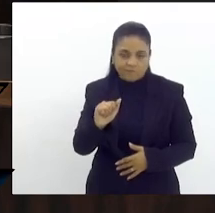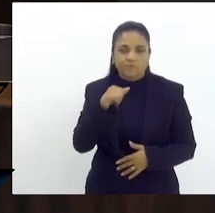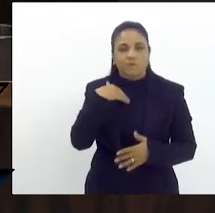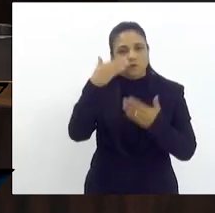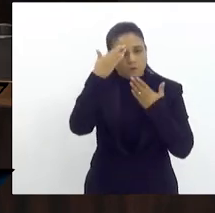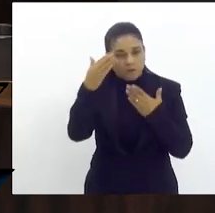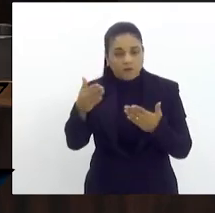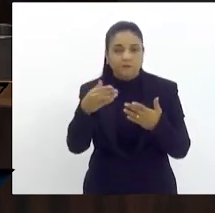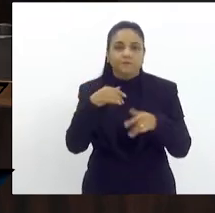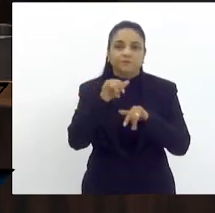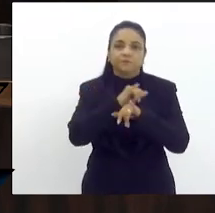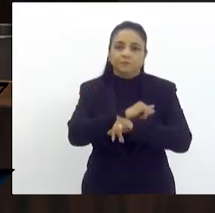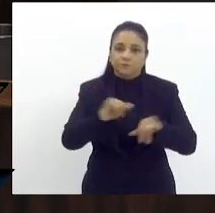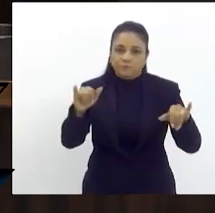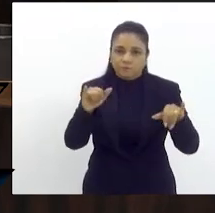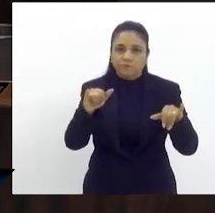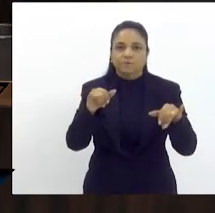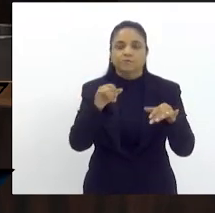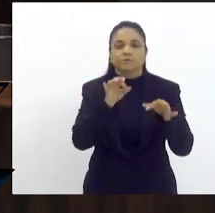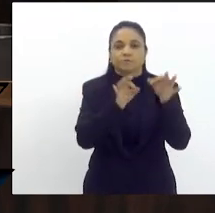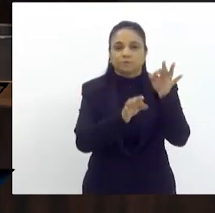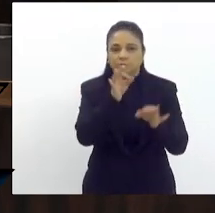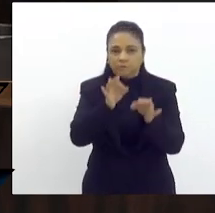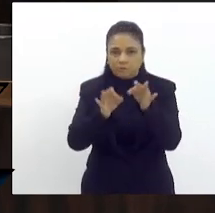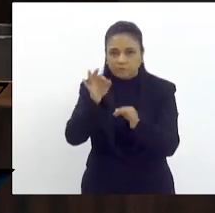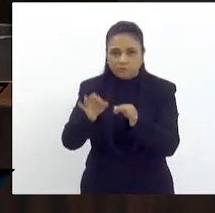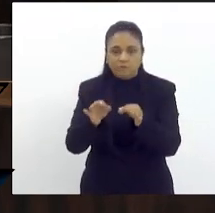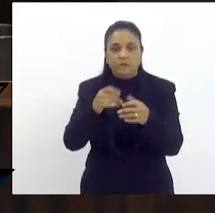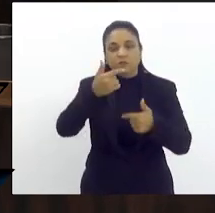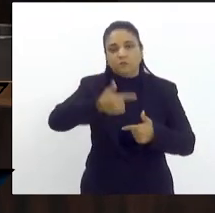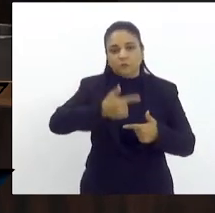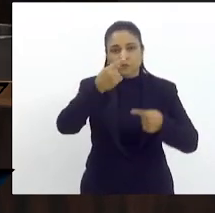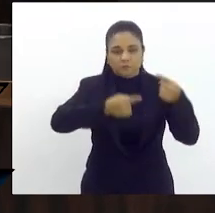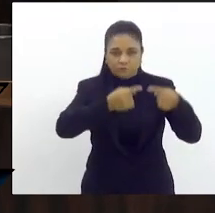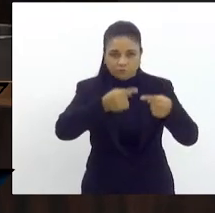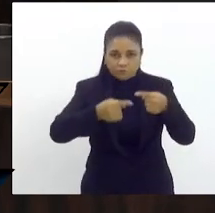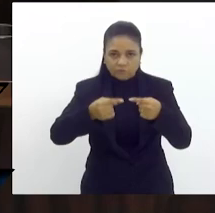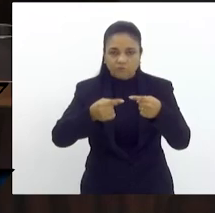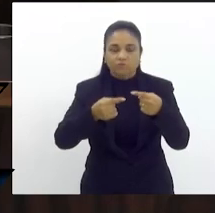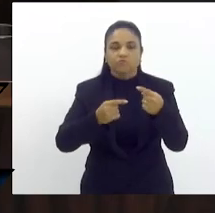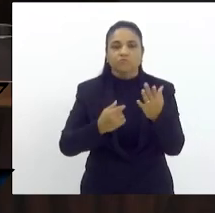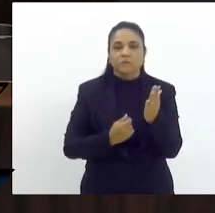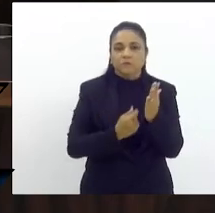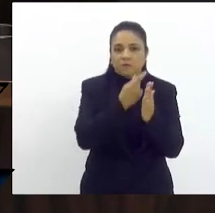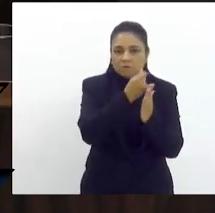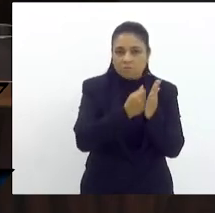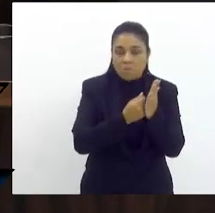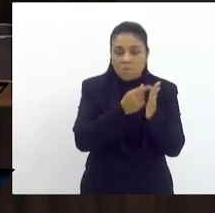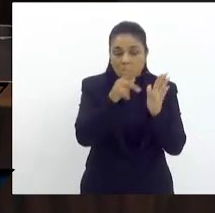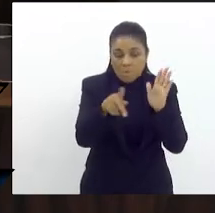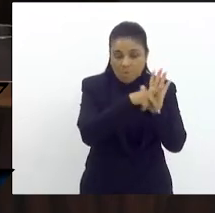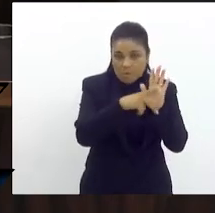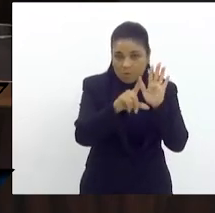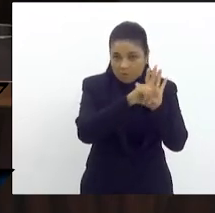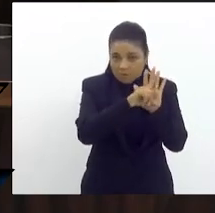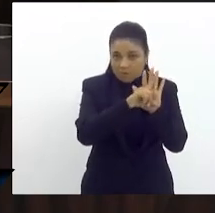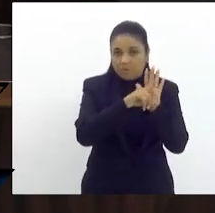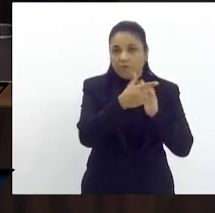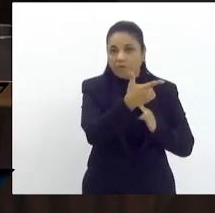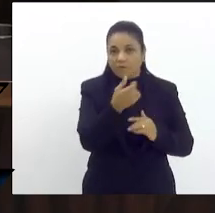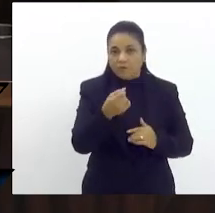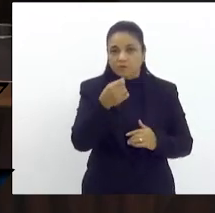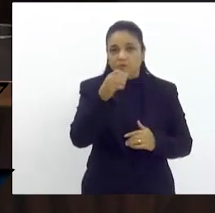anuncio entrementação ordinária em segunda execução redação do vencido a se emendado projeto de lei